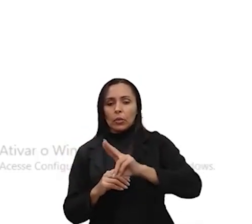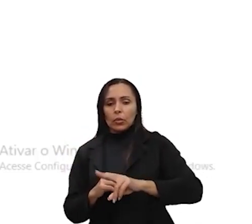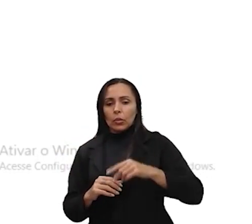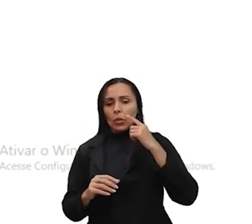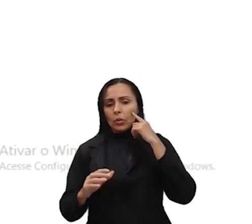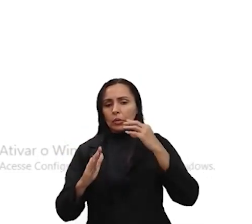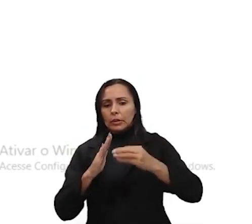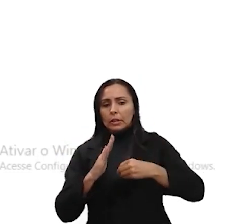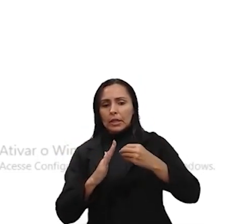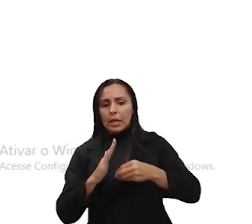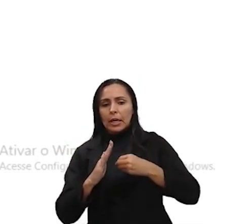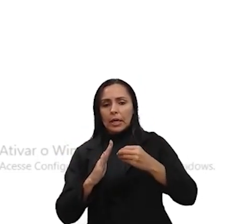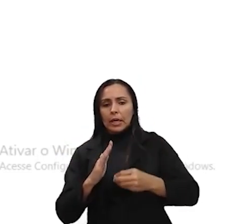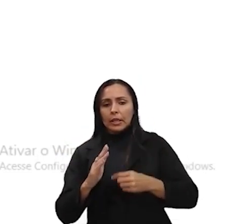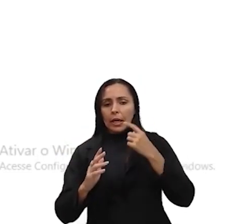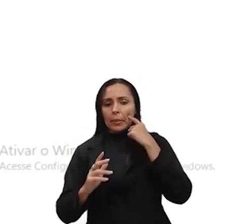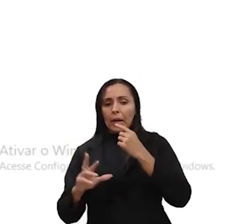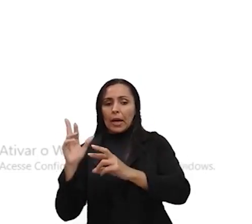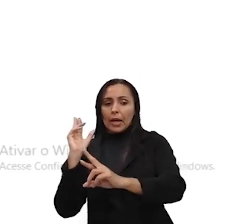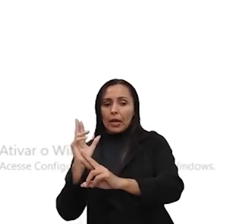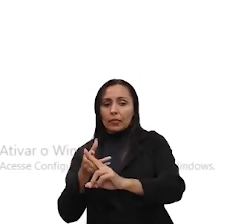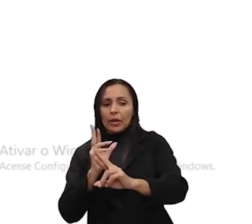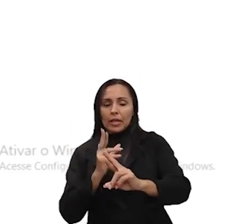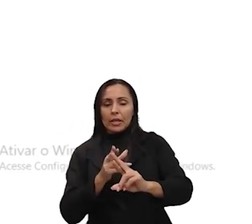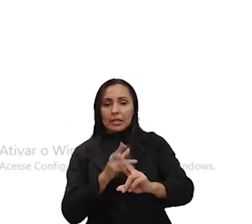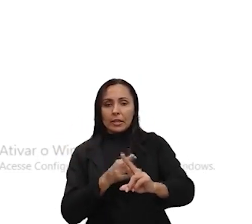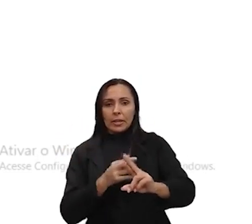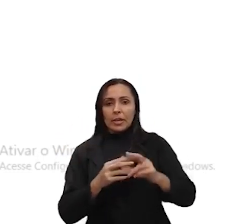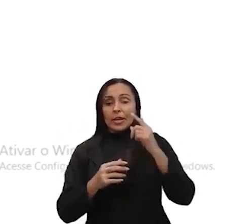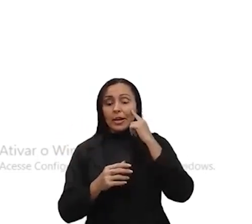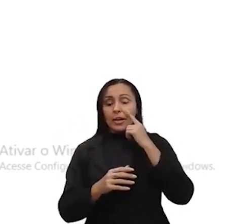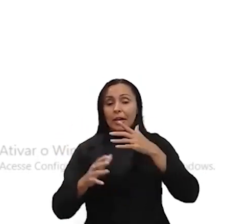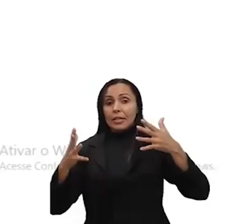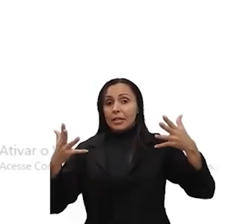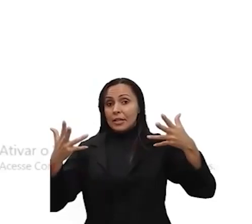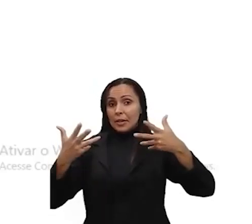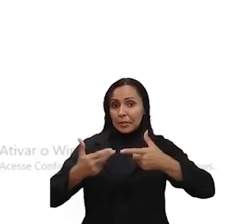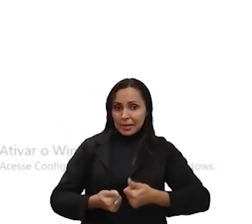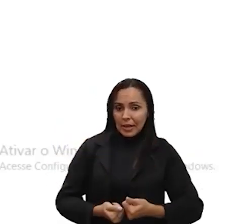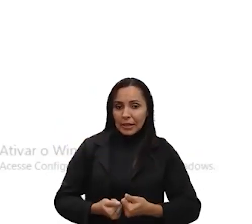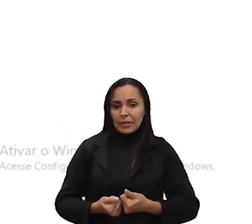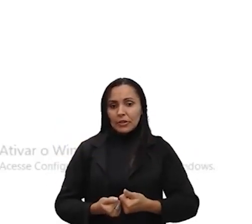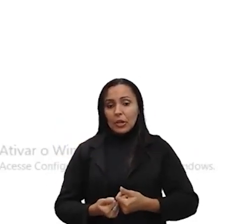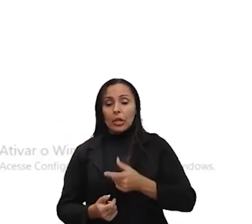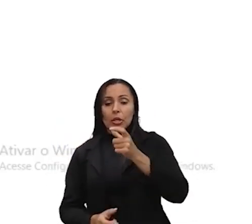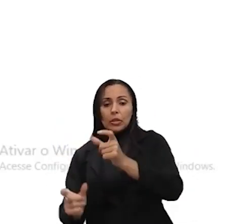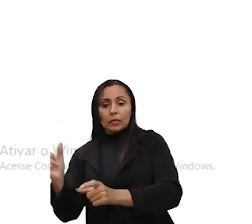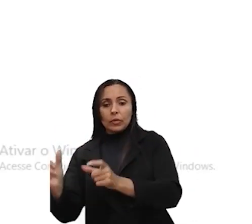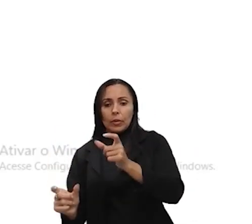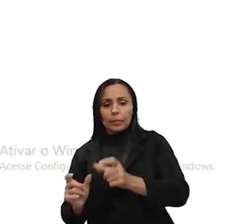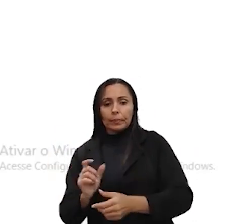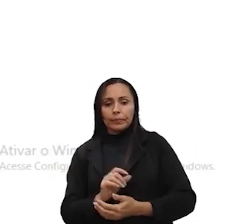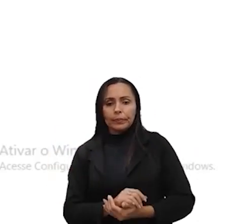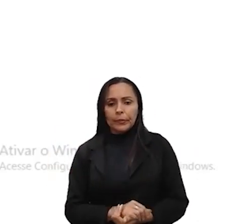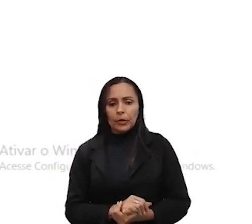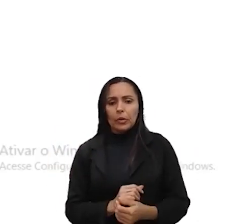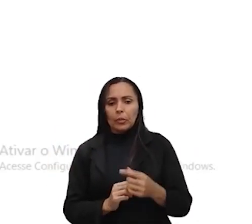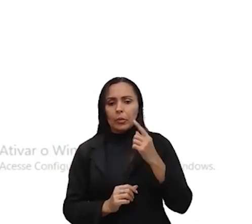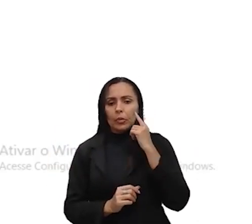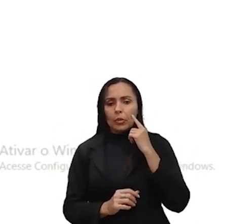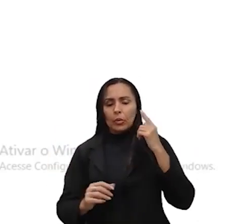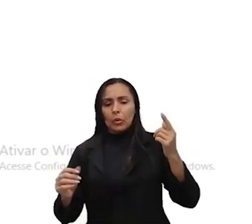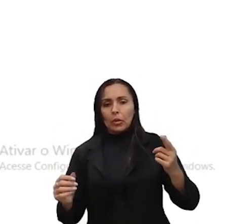design acomoda uma ampla gama de preferências e habilidades individuais, como tesouras,